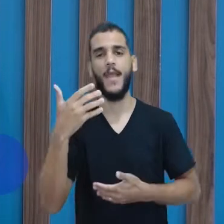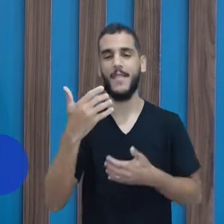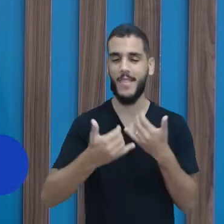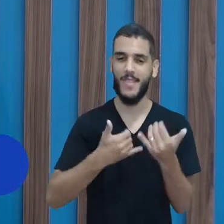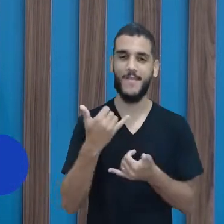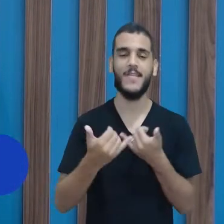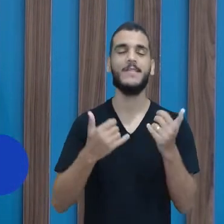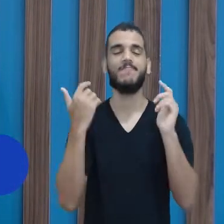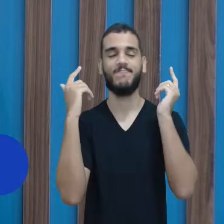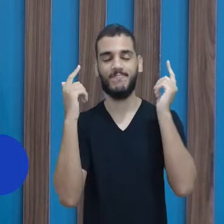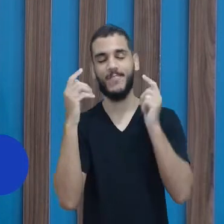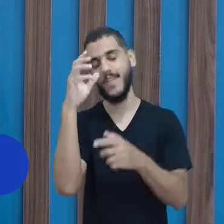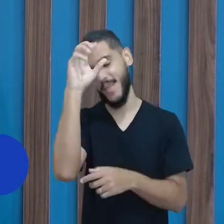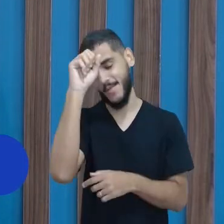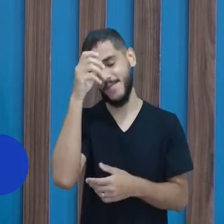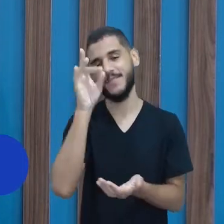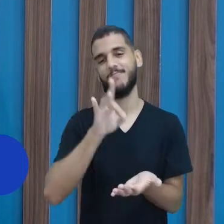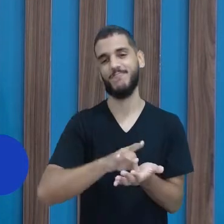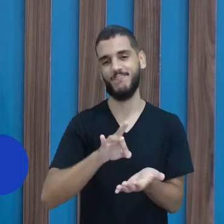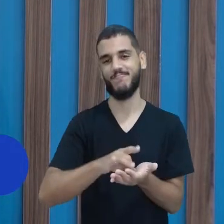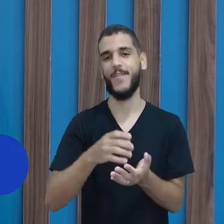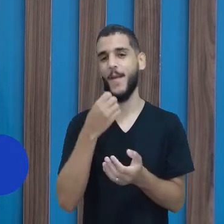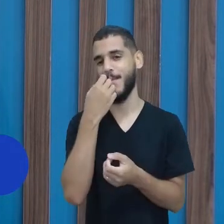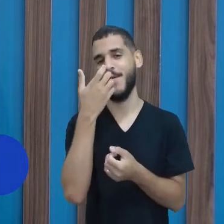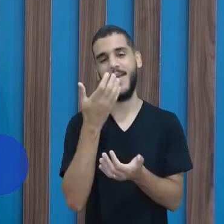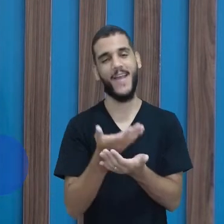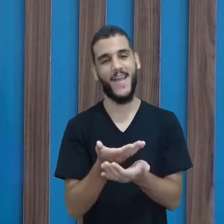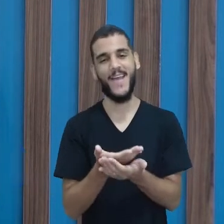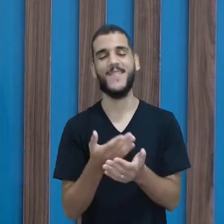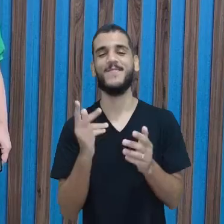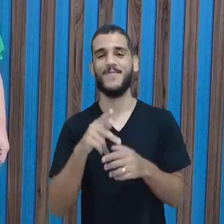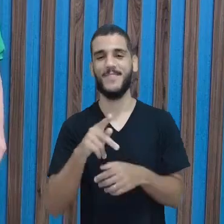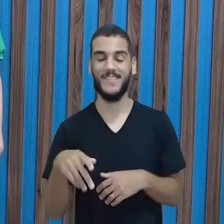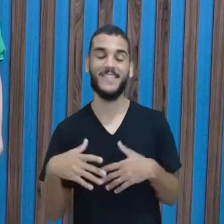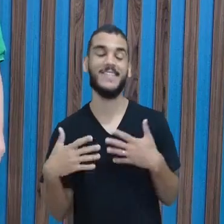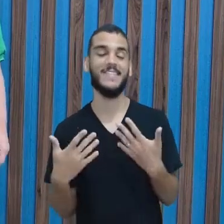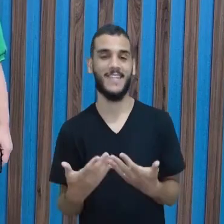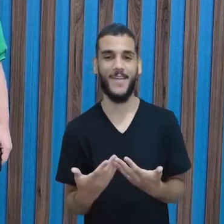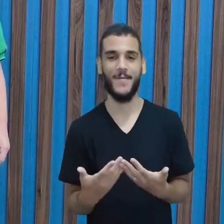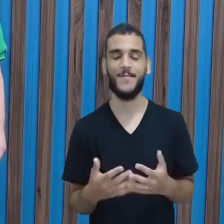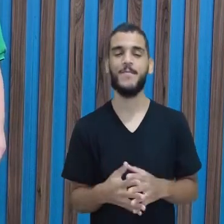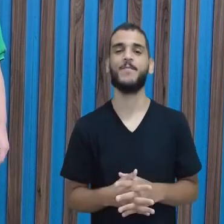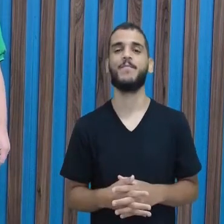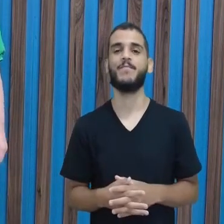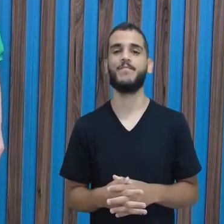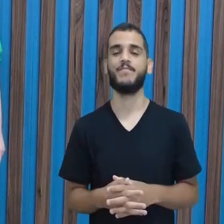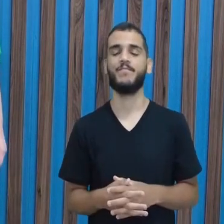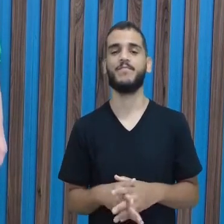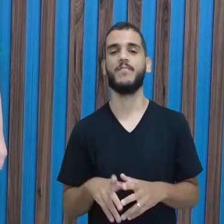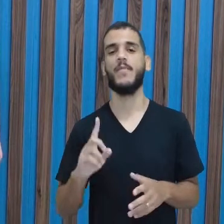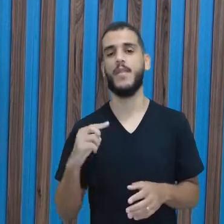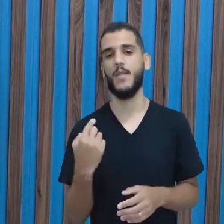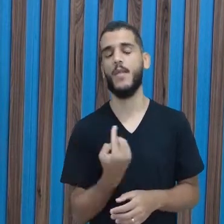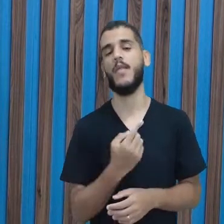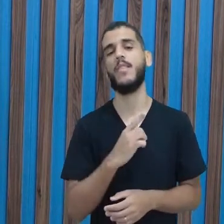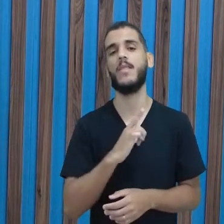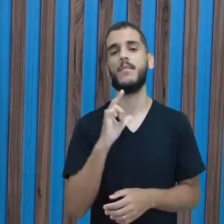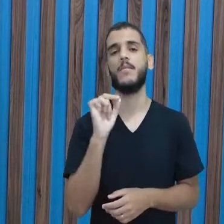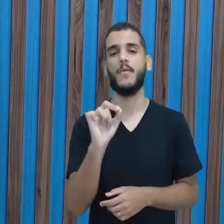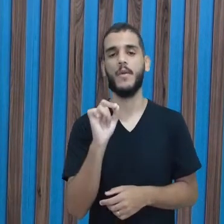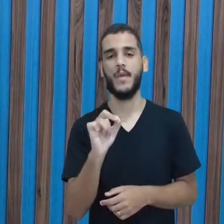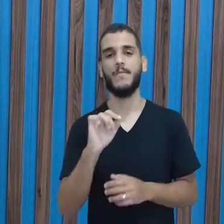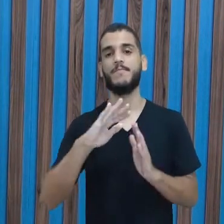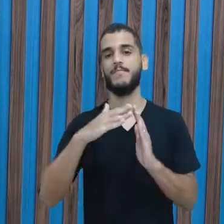professora Tânia. Boa aula, professora Tânia. Bem, além disso, nós temos o